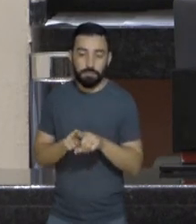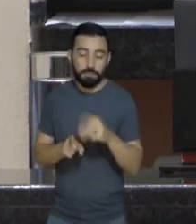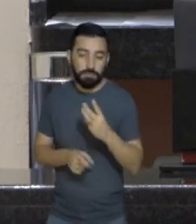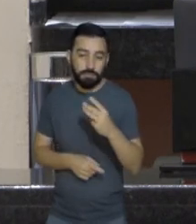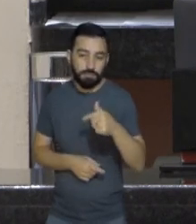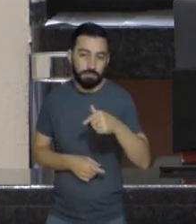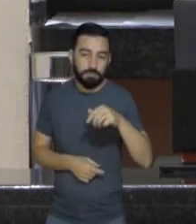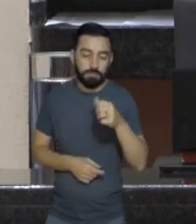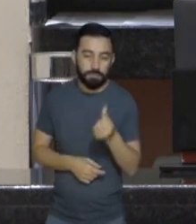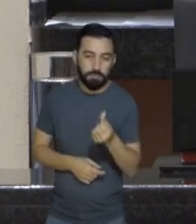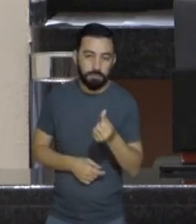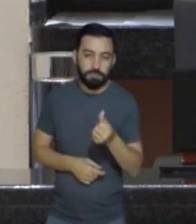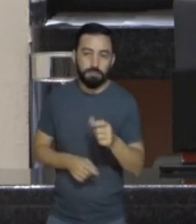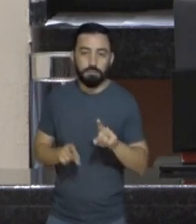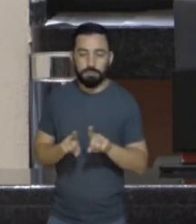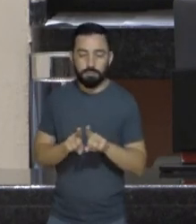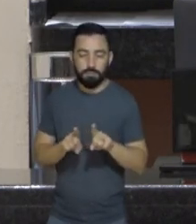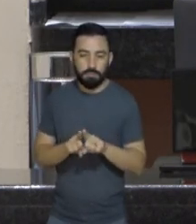376 e